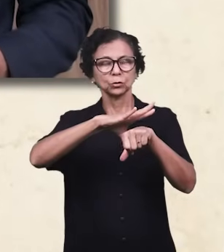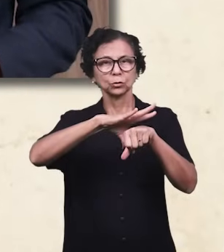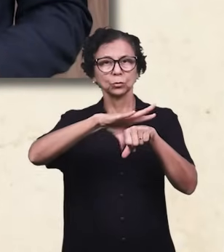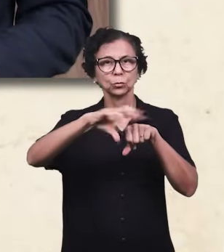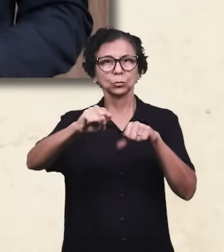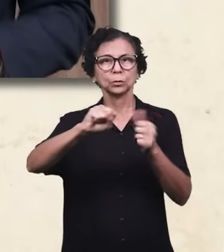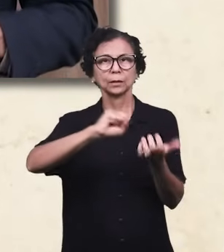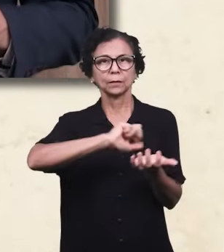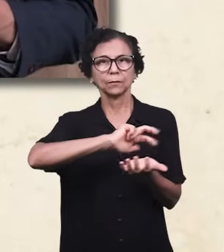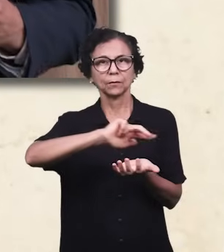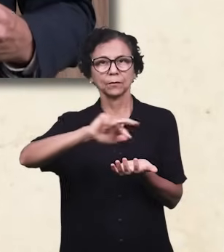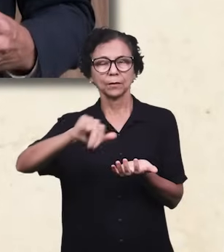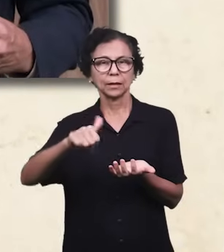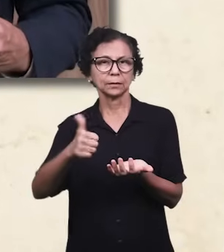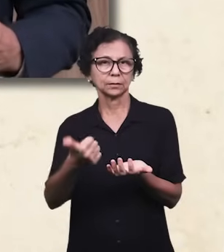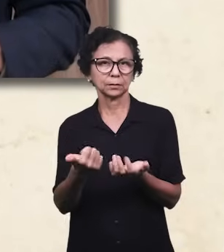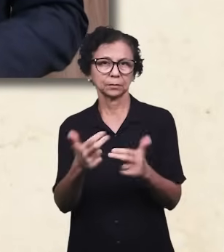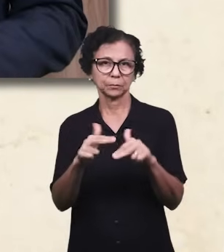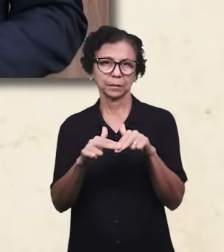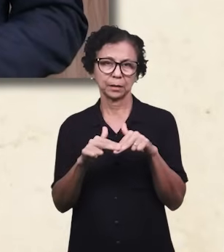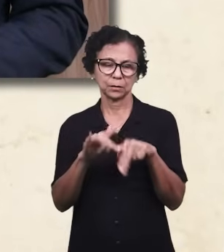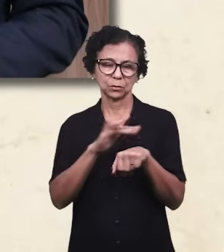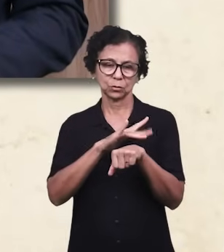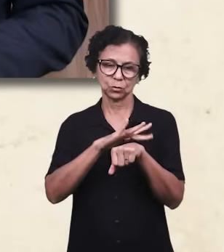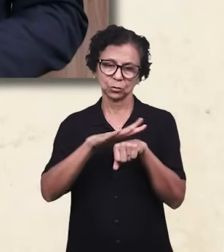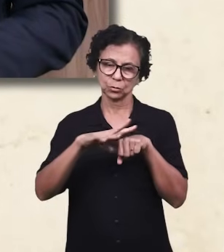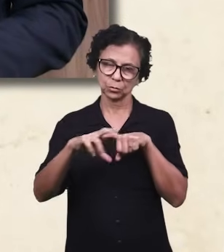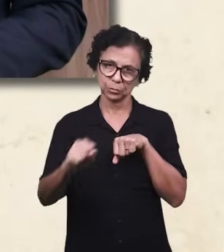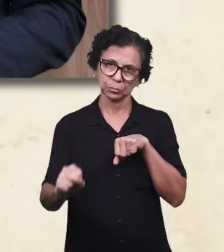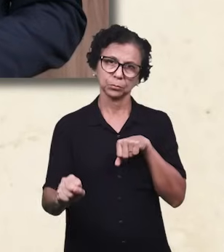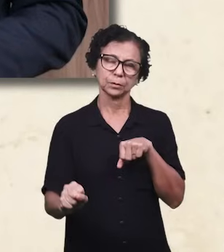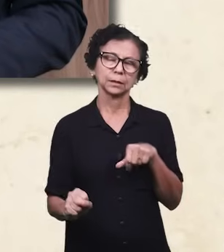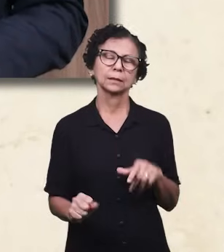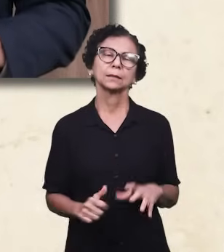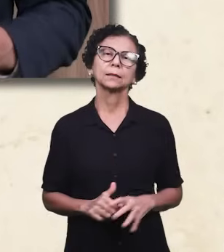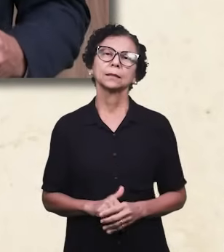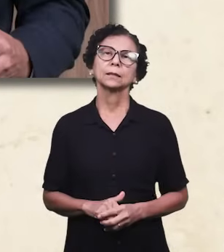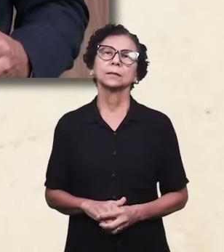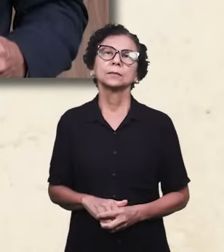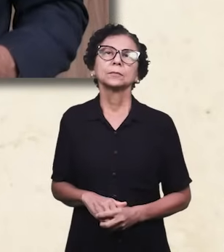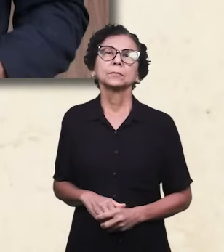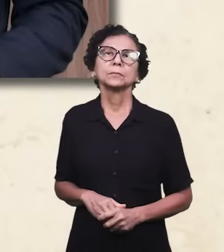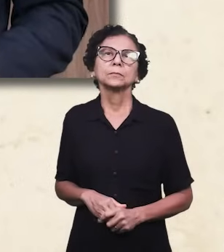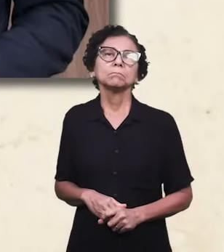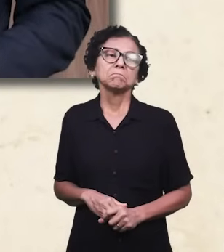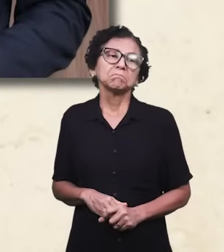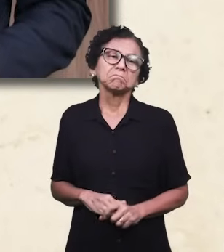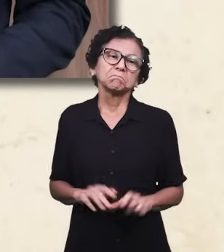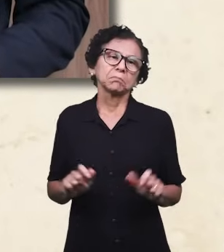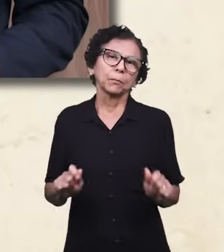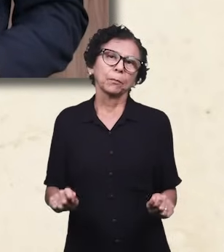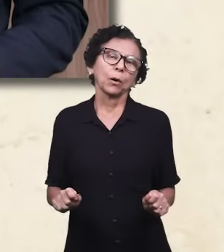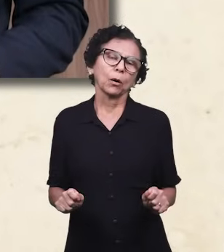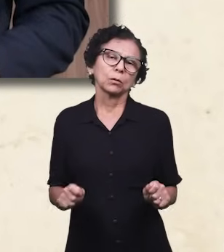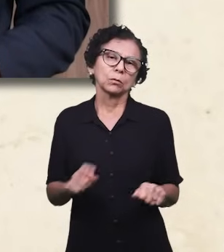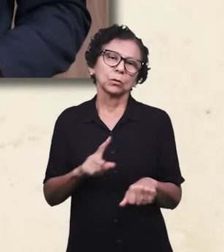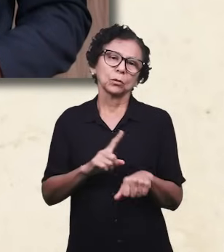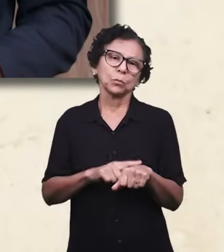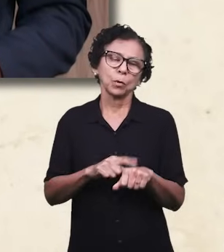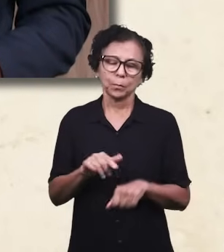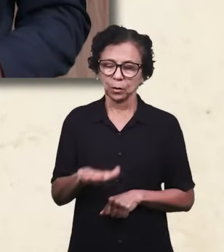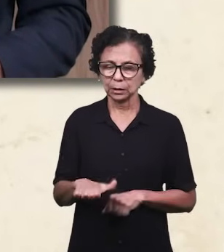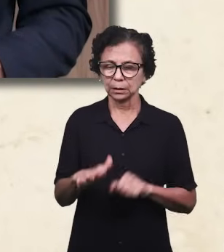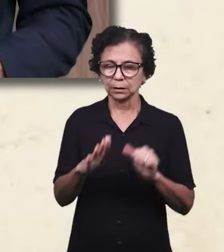plural, porque há várias formas em que o Senhor pode curar um enfermo. Durante a glorificação de